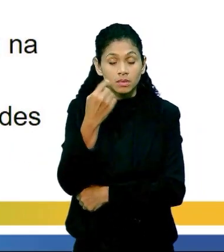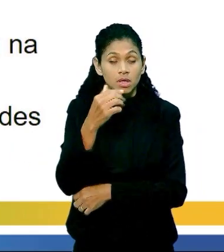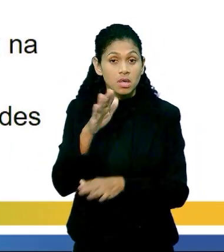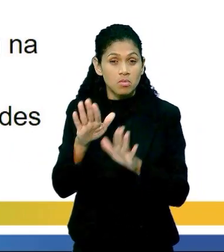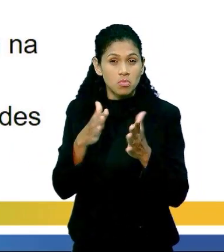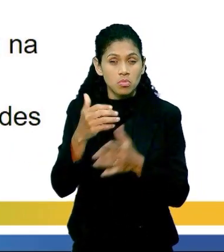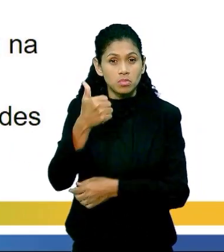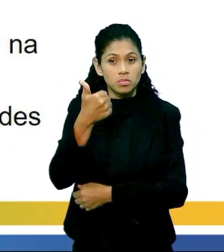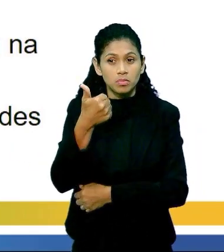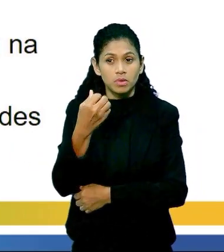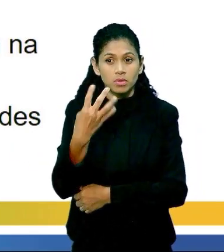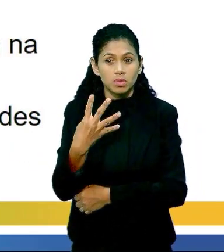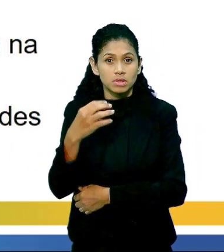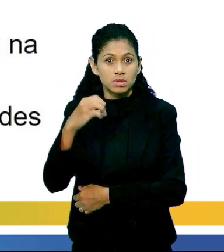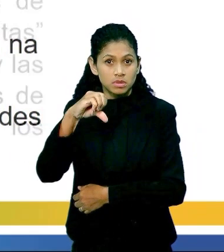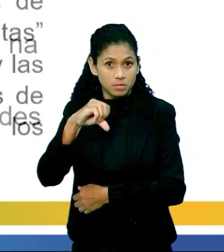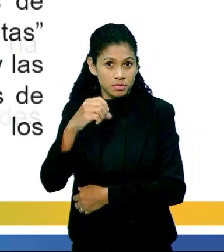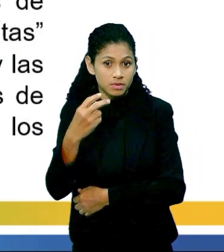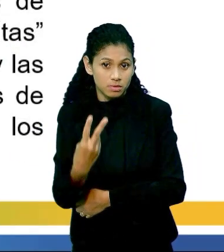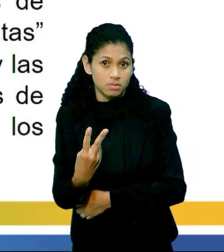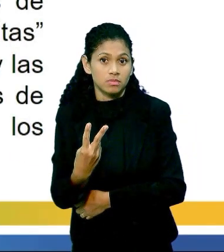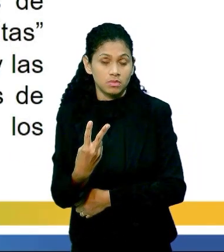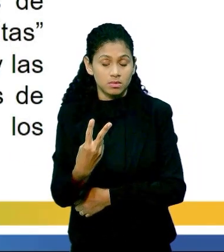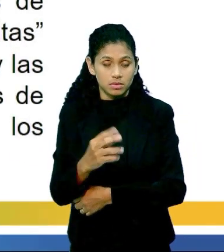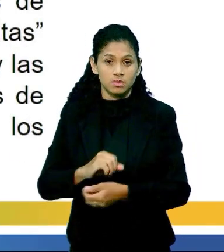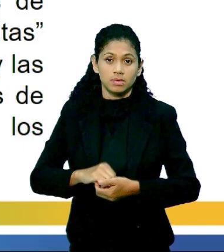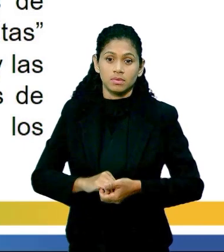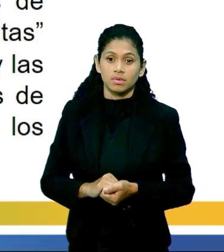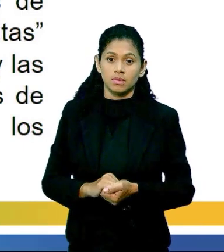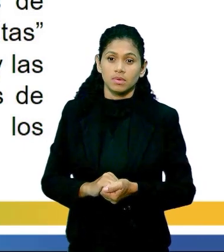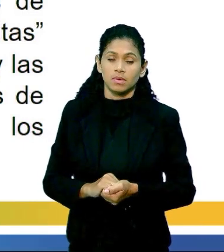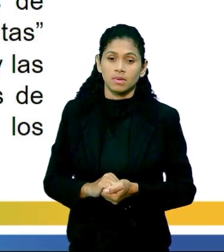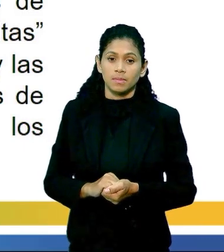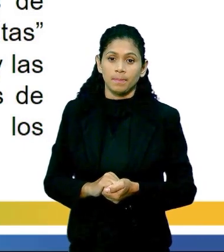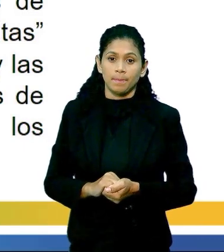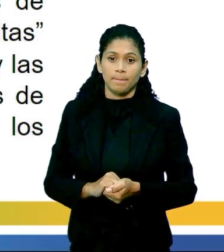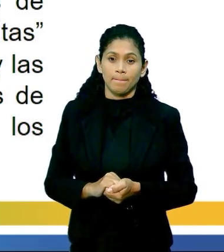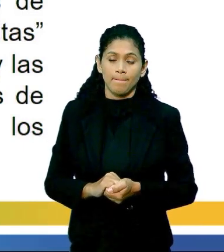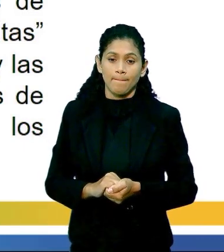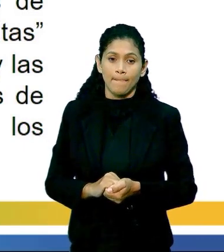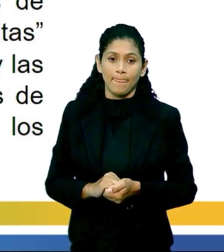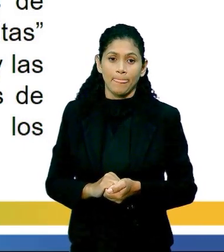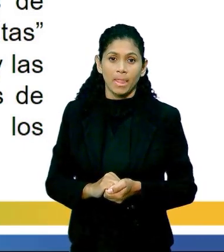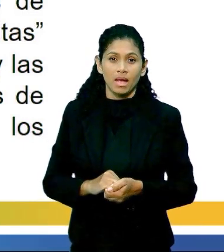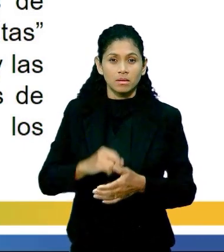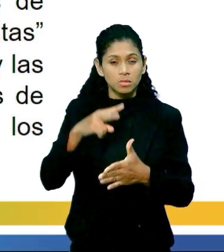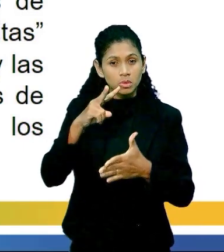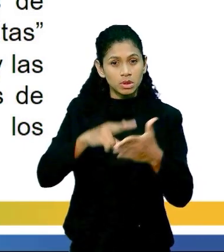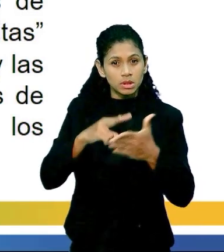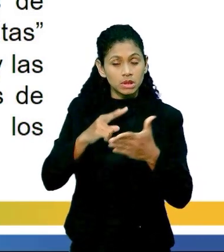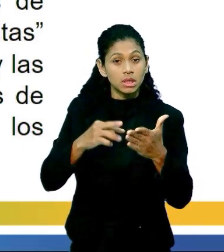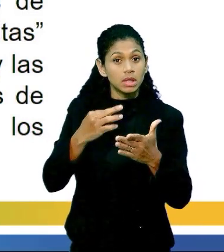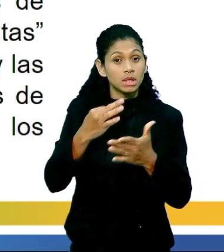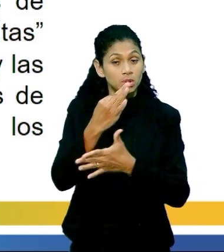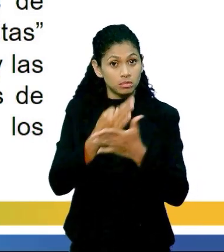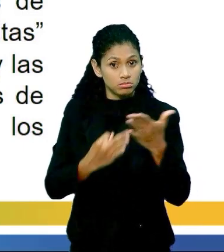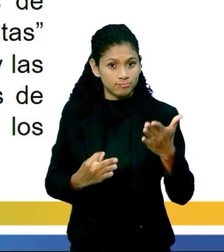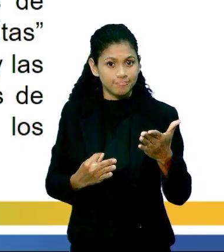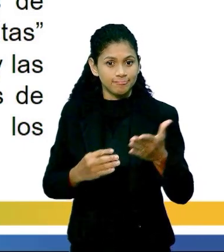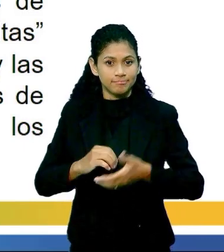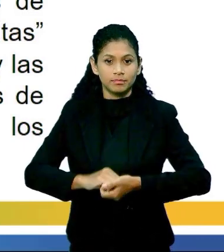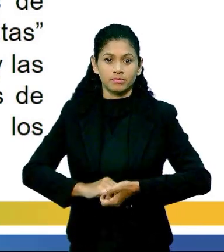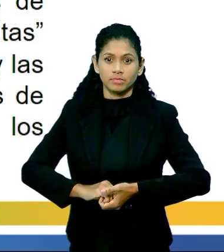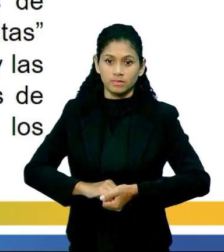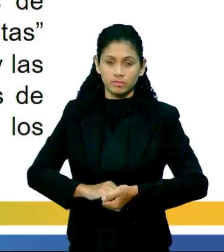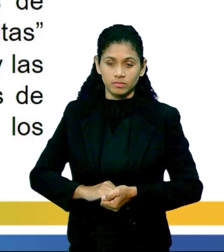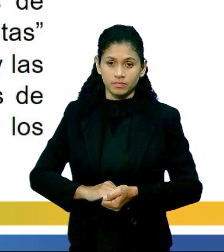quê? Então vamos ver no texto, né, galera? Que melancolia é essa? Olha lá no título. Sefarditas ou la